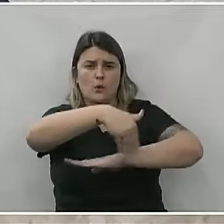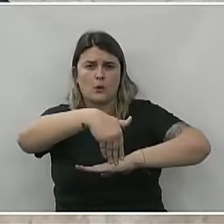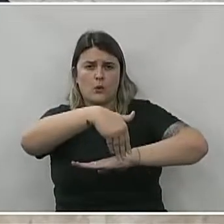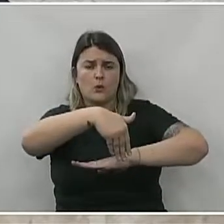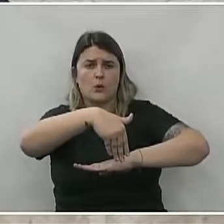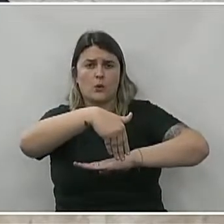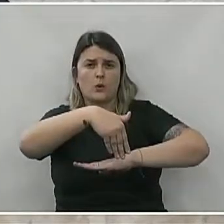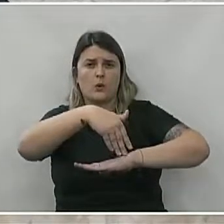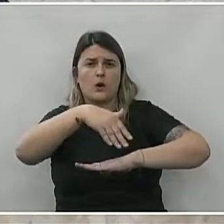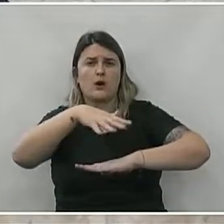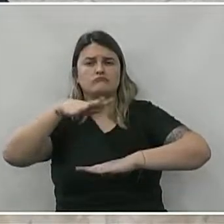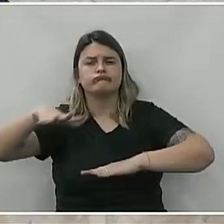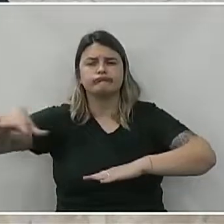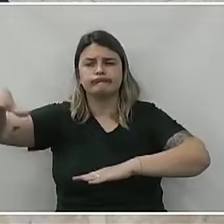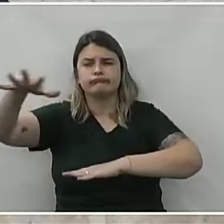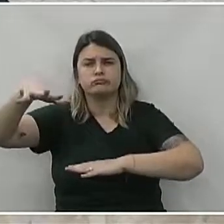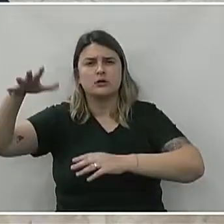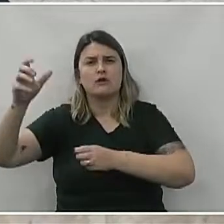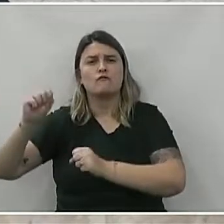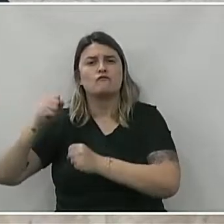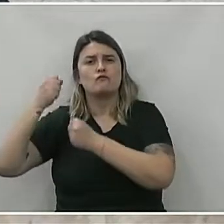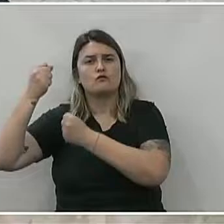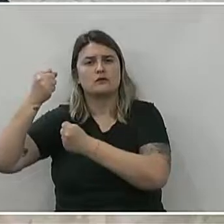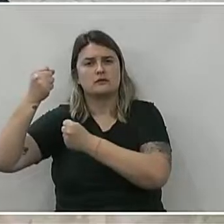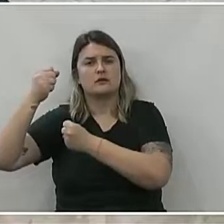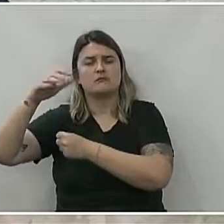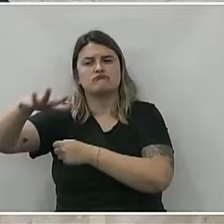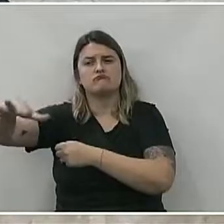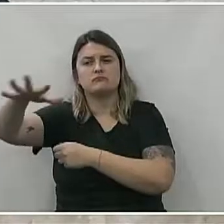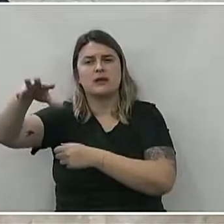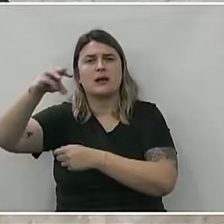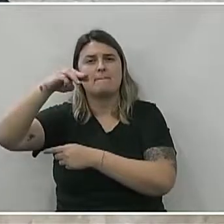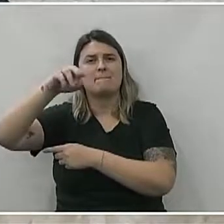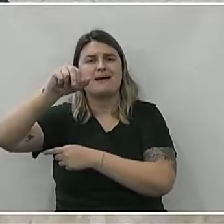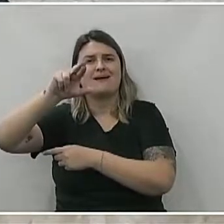sentido comunidade Fortaleza e Faxinal dos